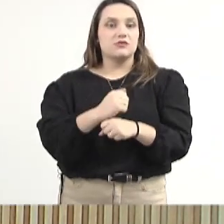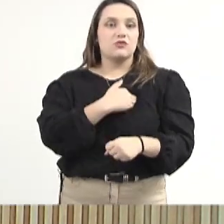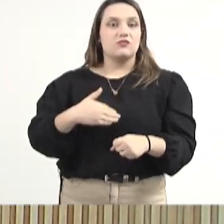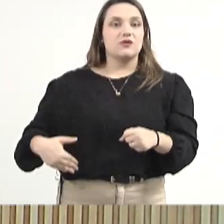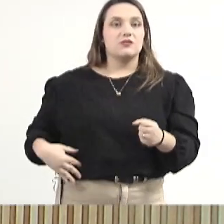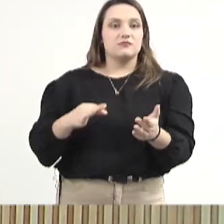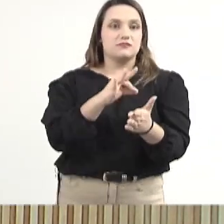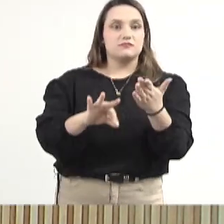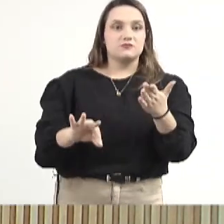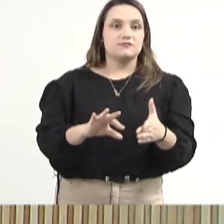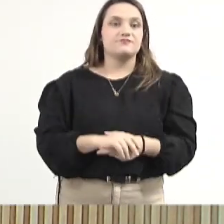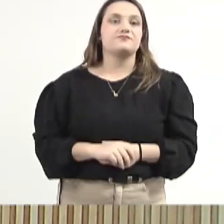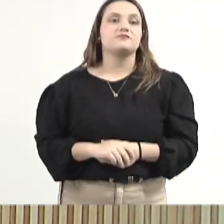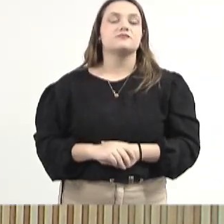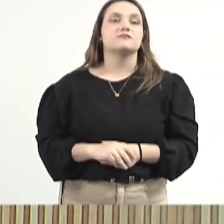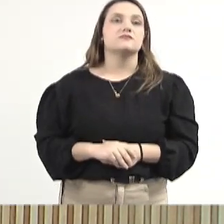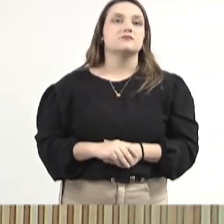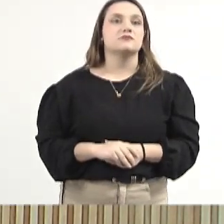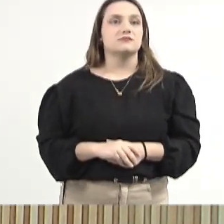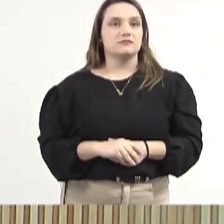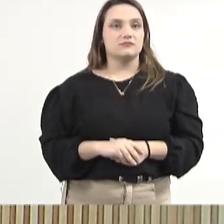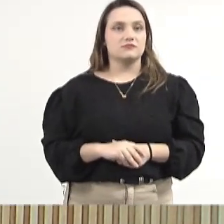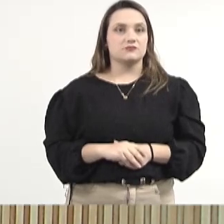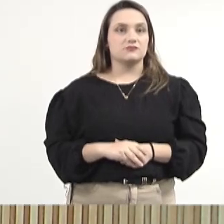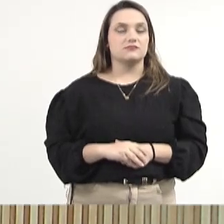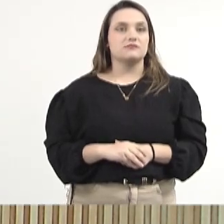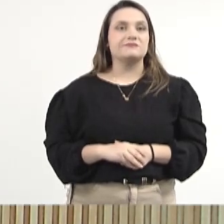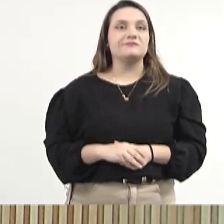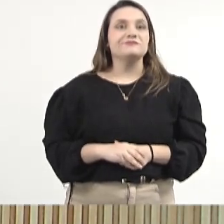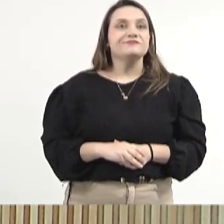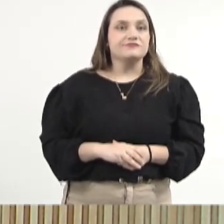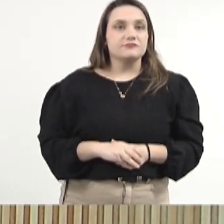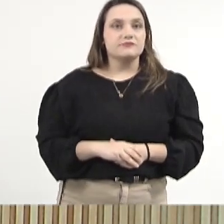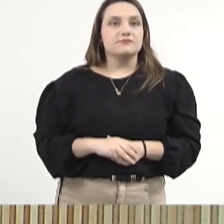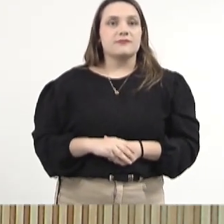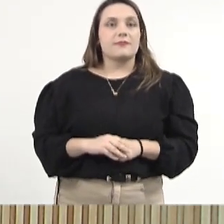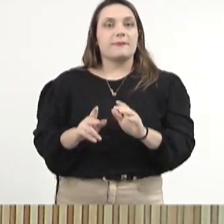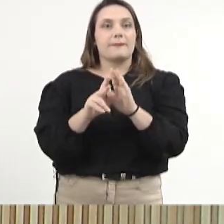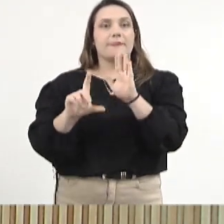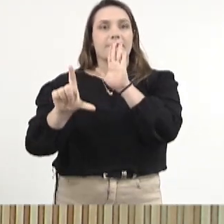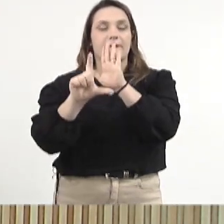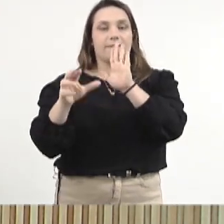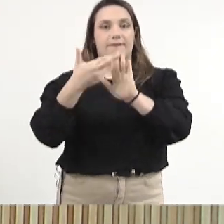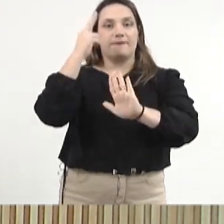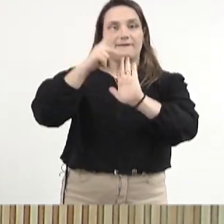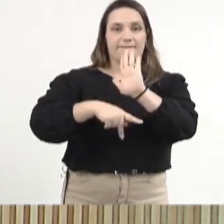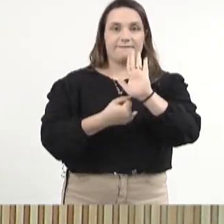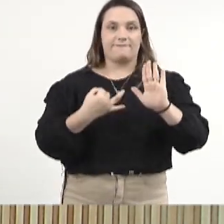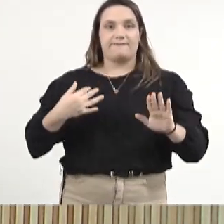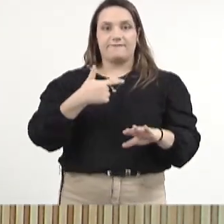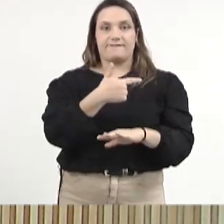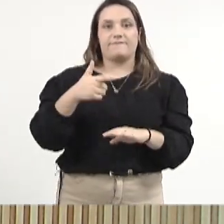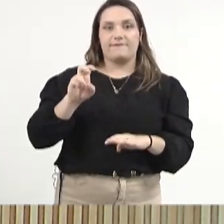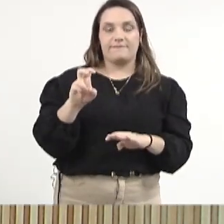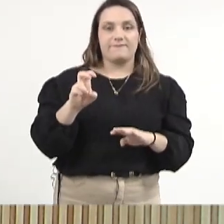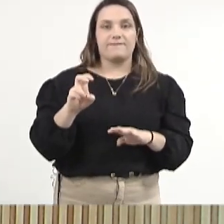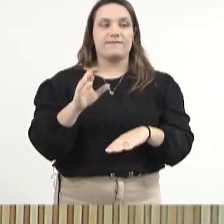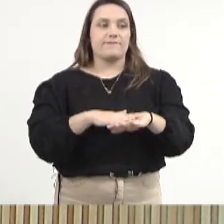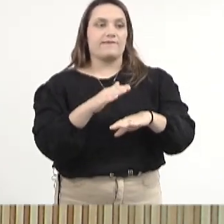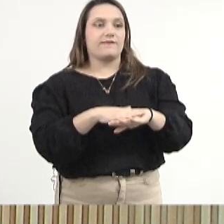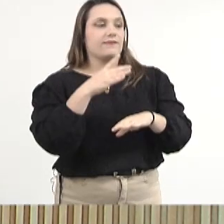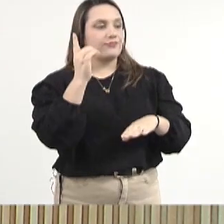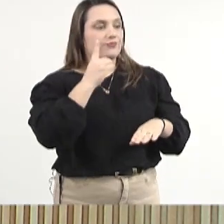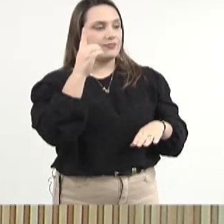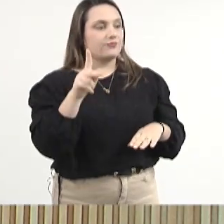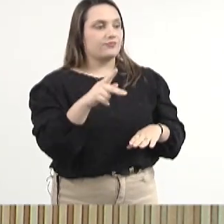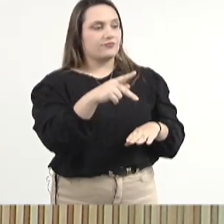governador. Vamos para o próximo projeto, também analisado hoje. Projeto de resolução de número 25, o autor é o